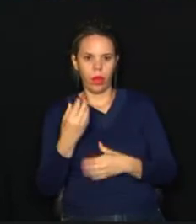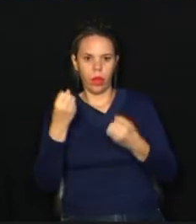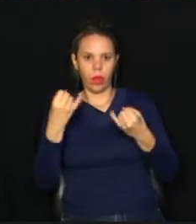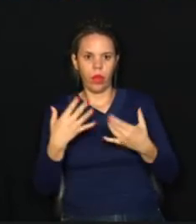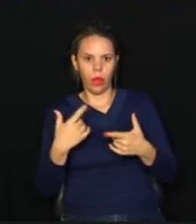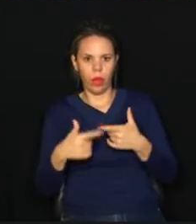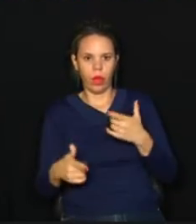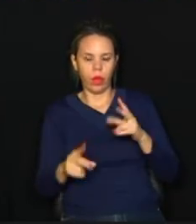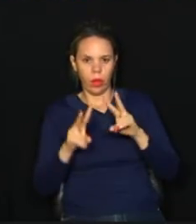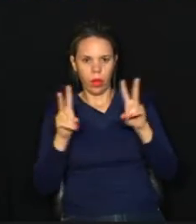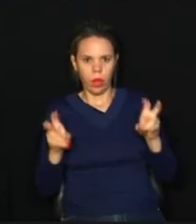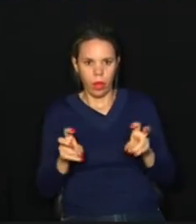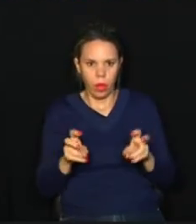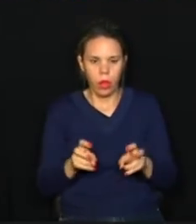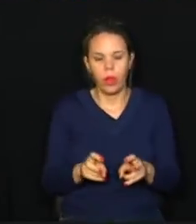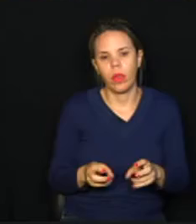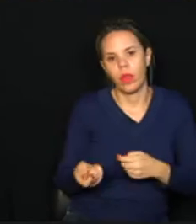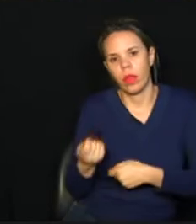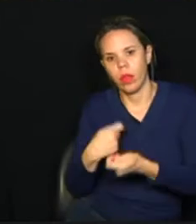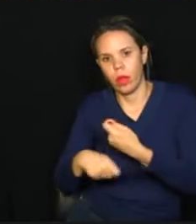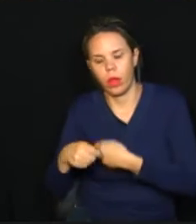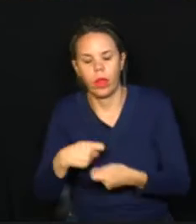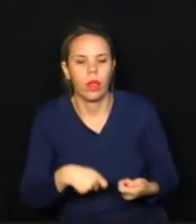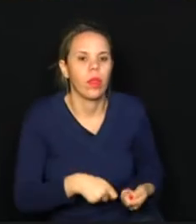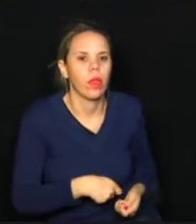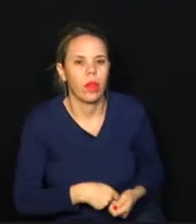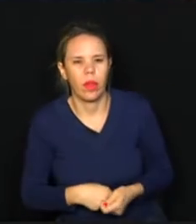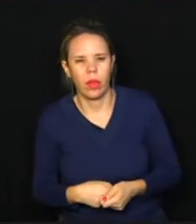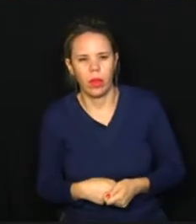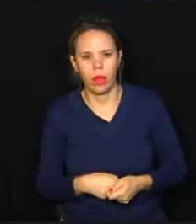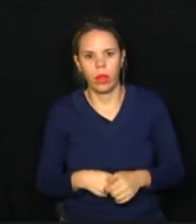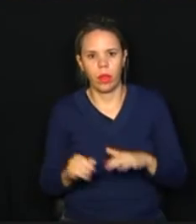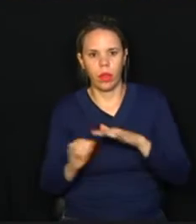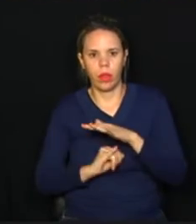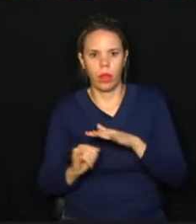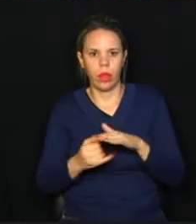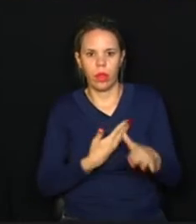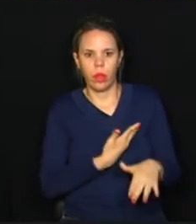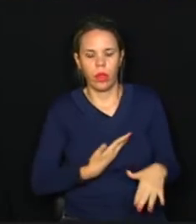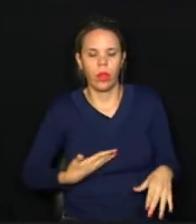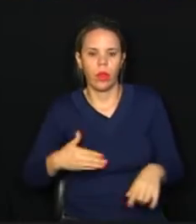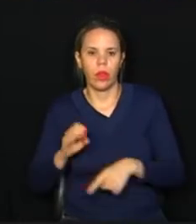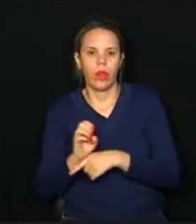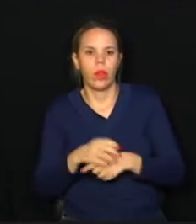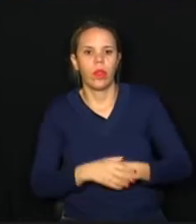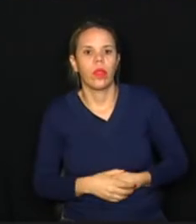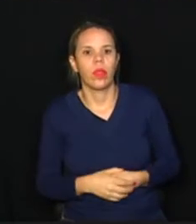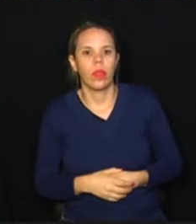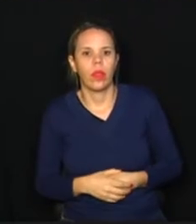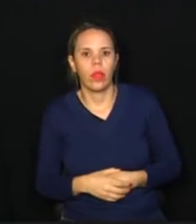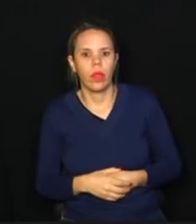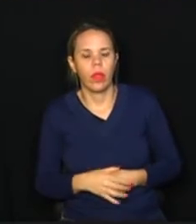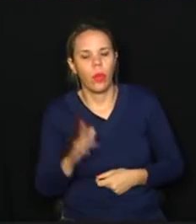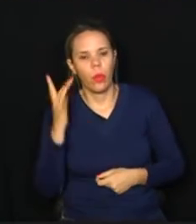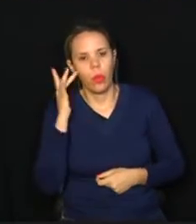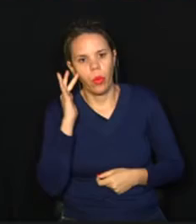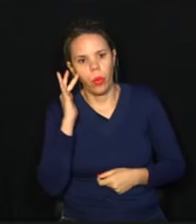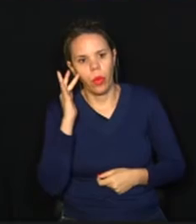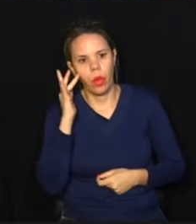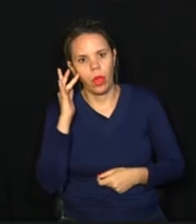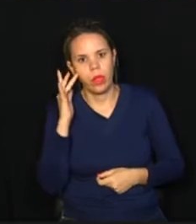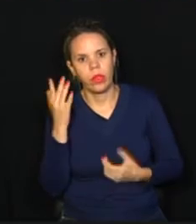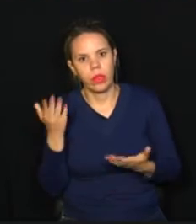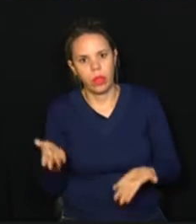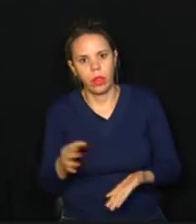cometida com relação à administração desses institutos pelo governo estadual. Então, eu acho que o encaminhamento